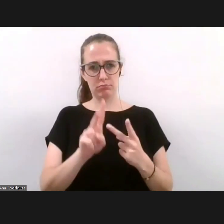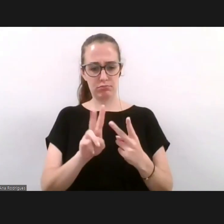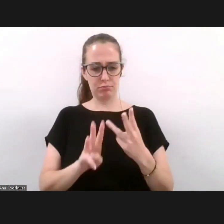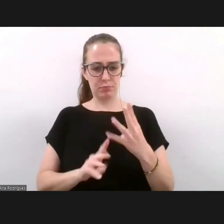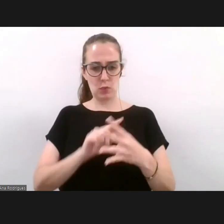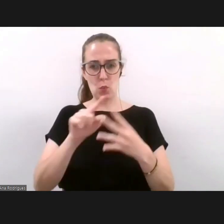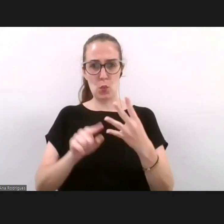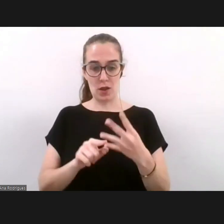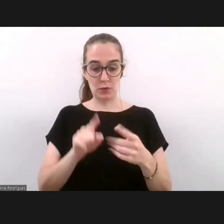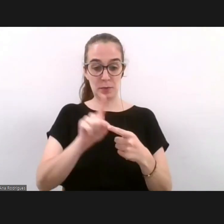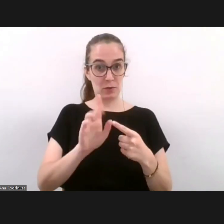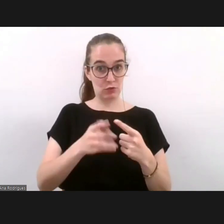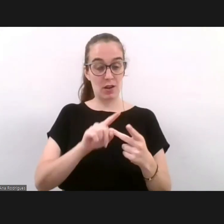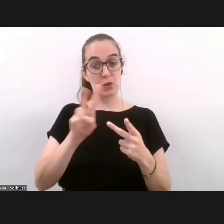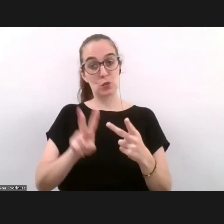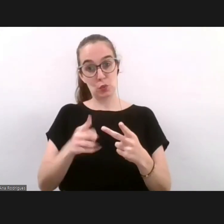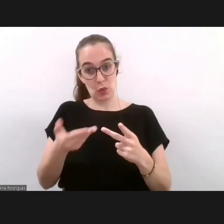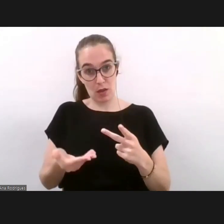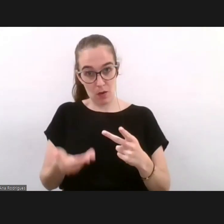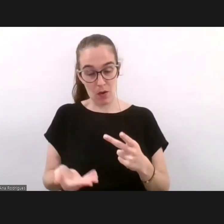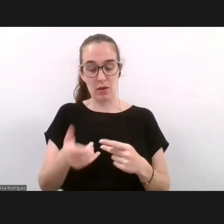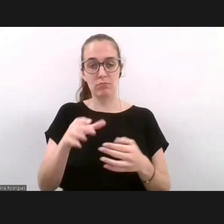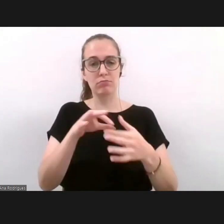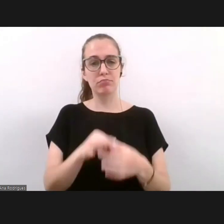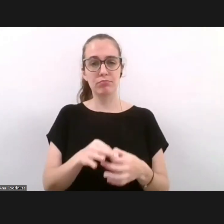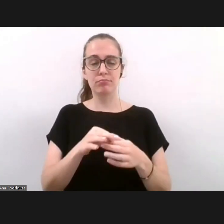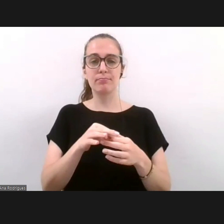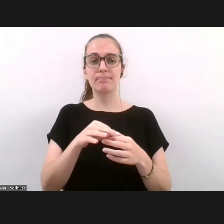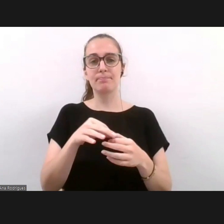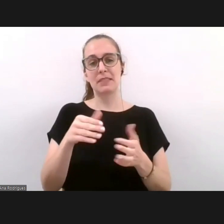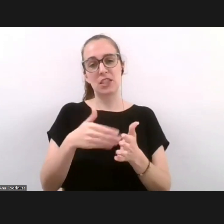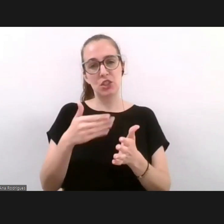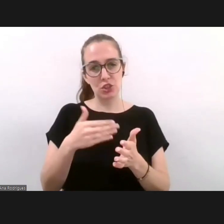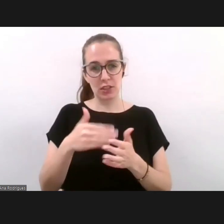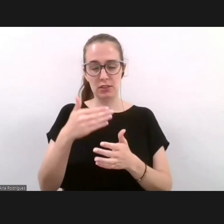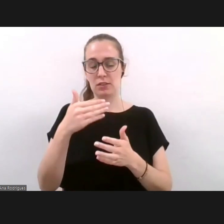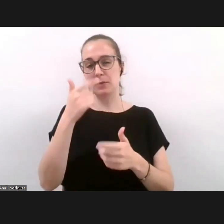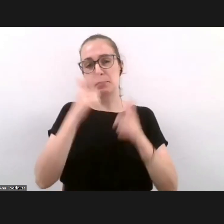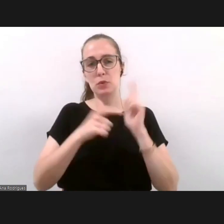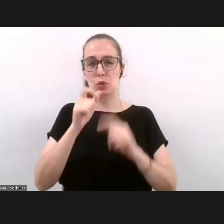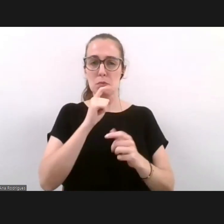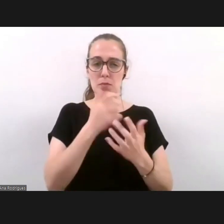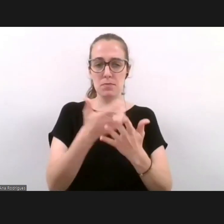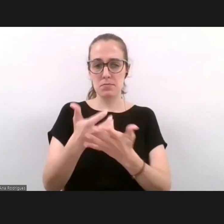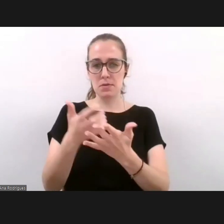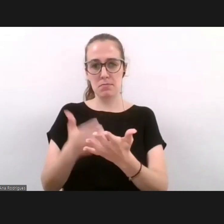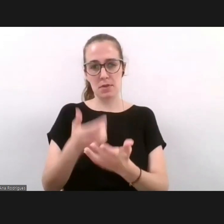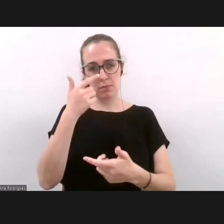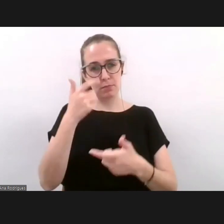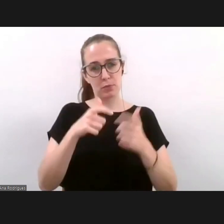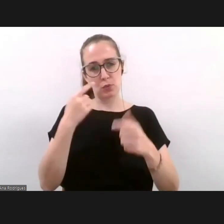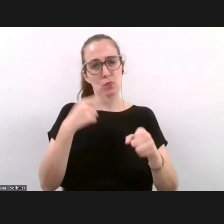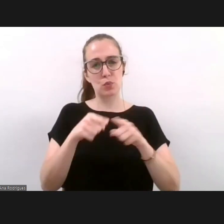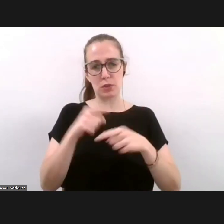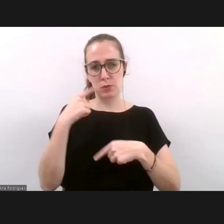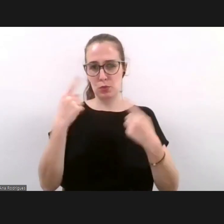ao tema da Agenda 2030 e dos ODS, nas suas vertentes de agentes de mudança para o impacto nas políticas públicas e de desafios